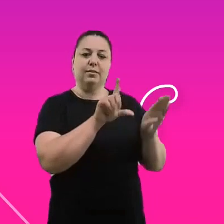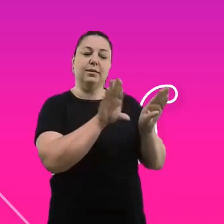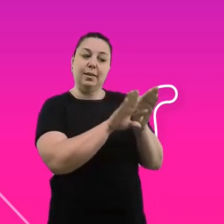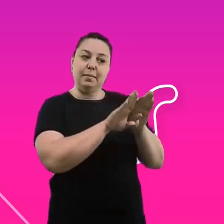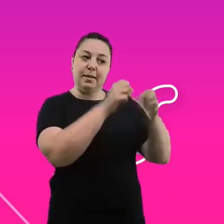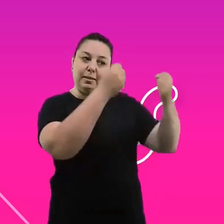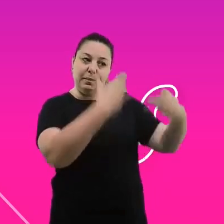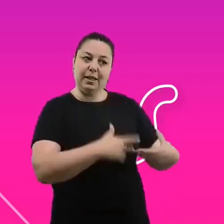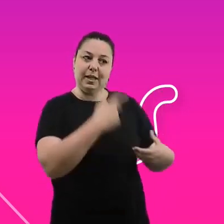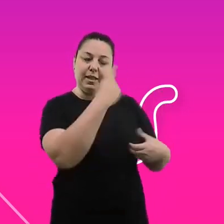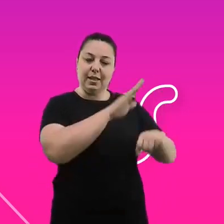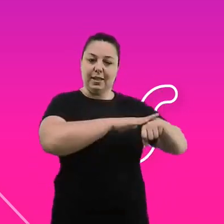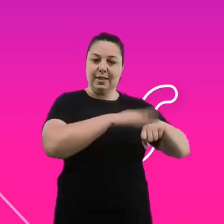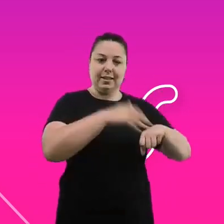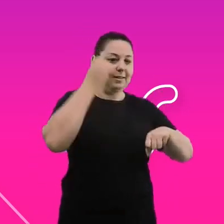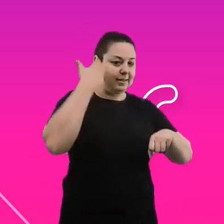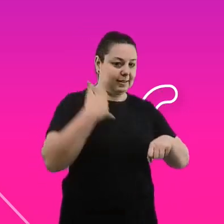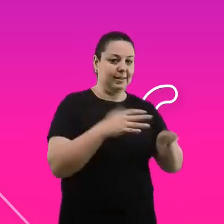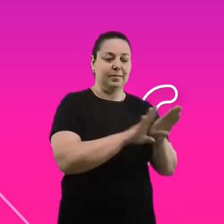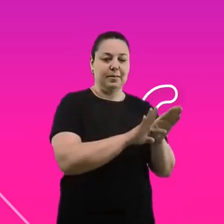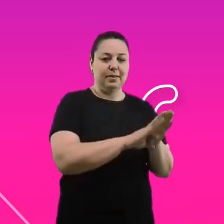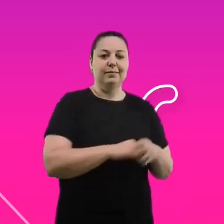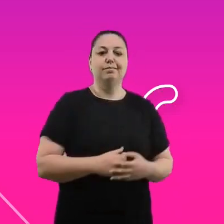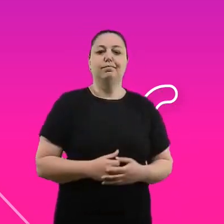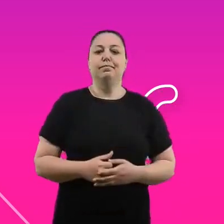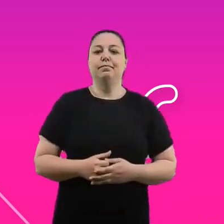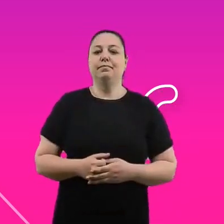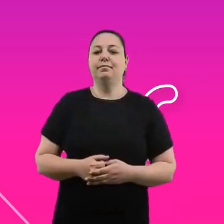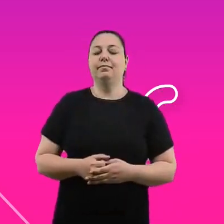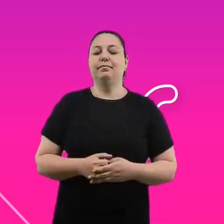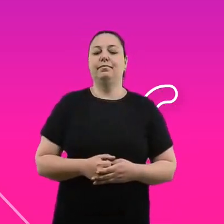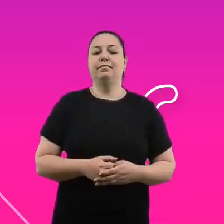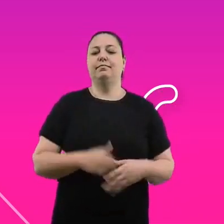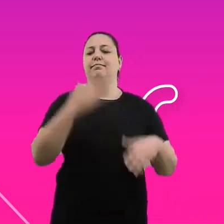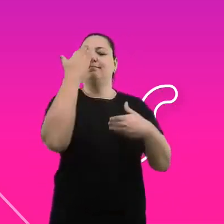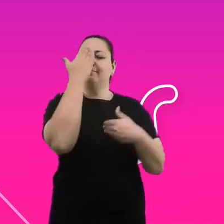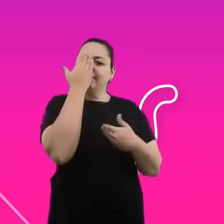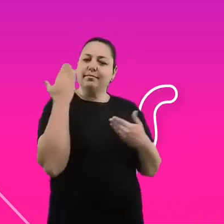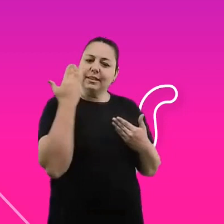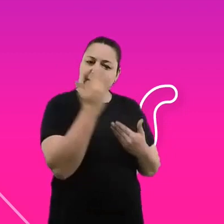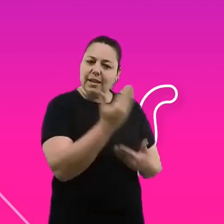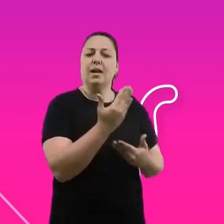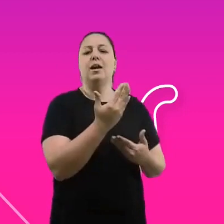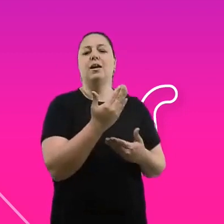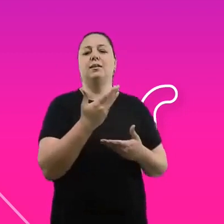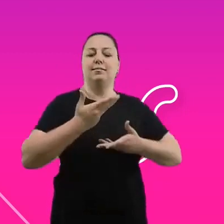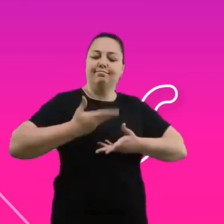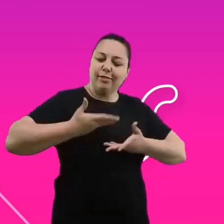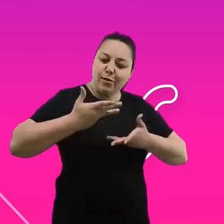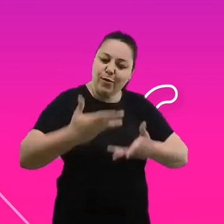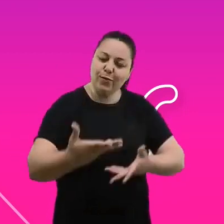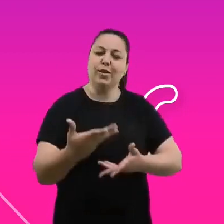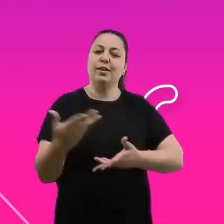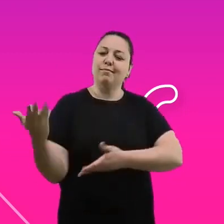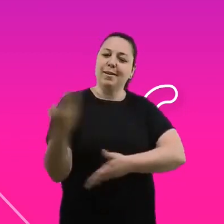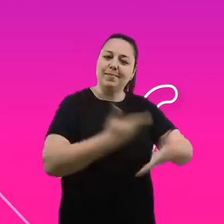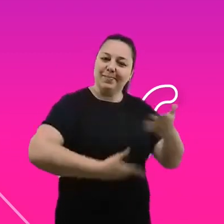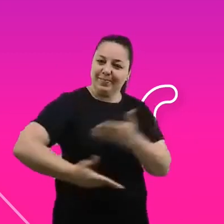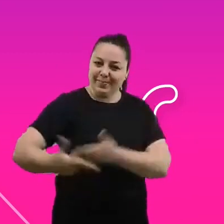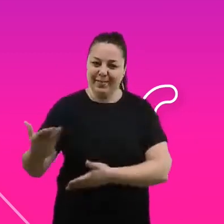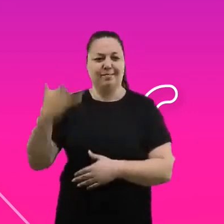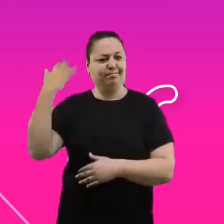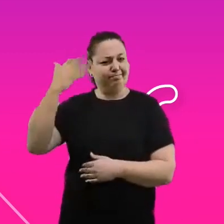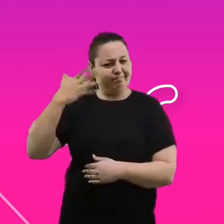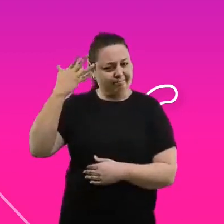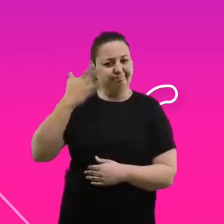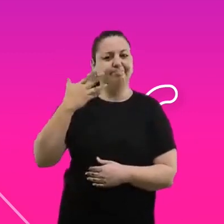também. Bom, muito obrigado pelo convite, para mediar esse painel. É um tema super